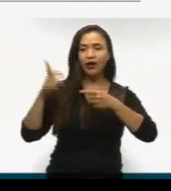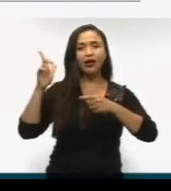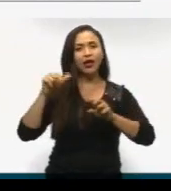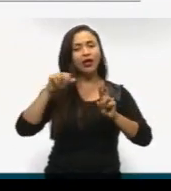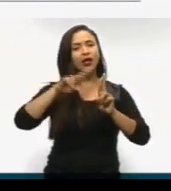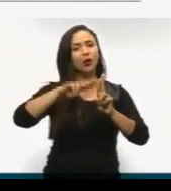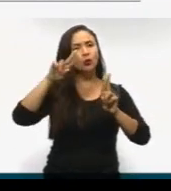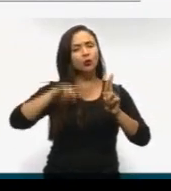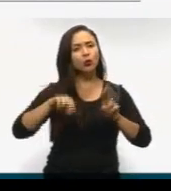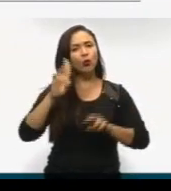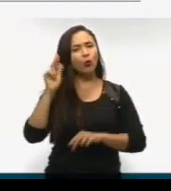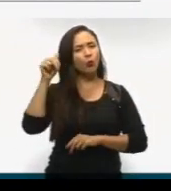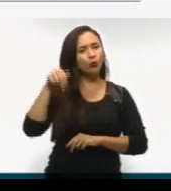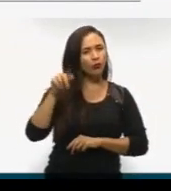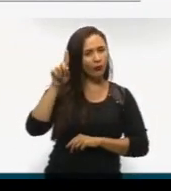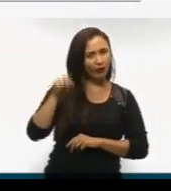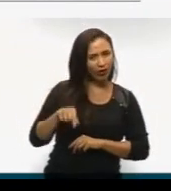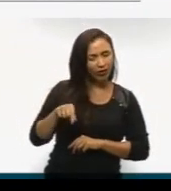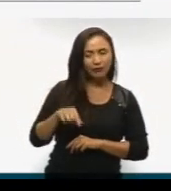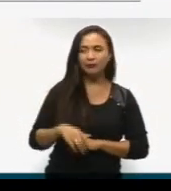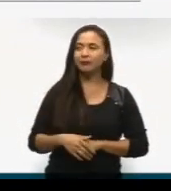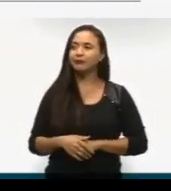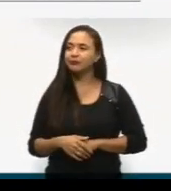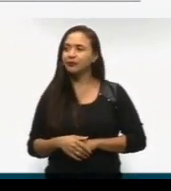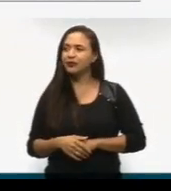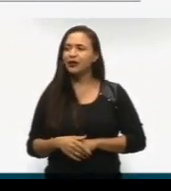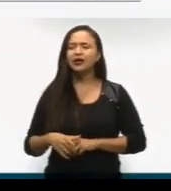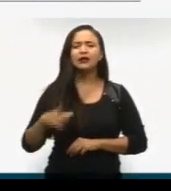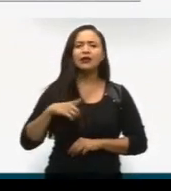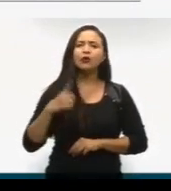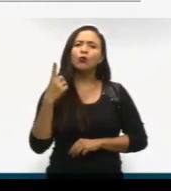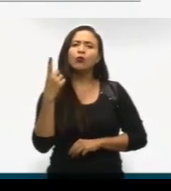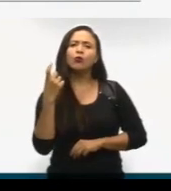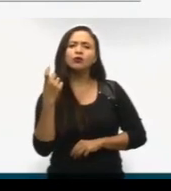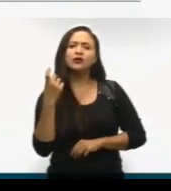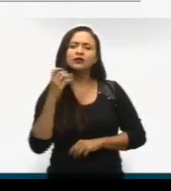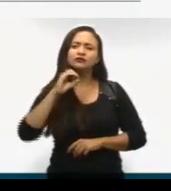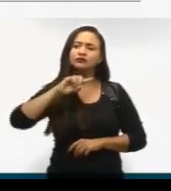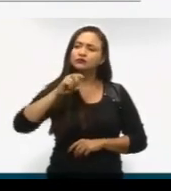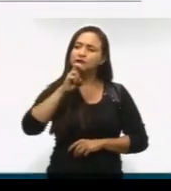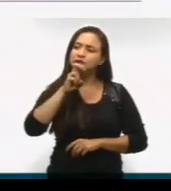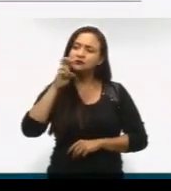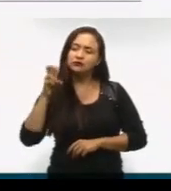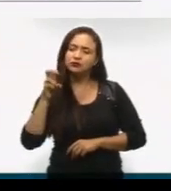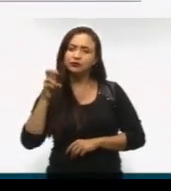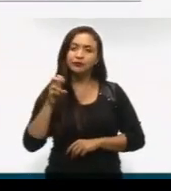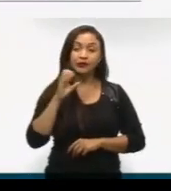unidade, e esse daqui é um fator unitário. Tá? Então,